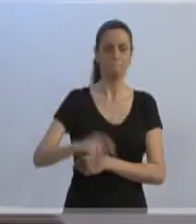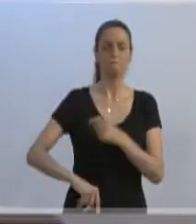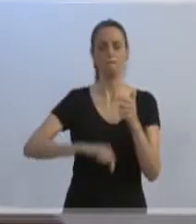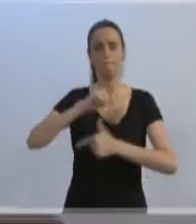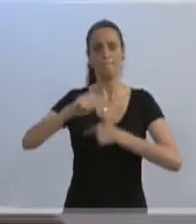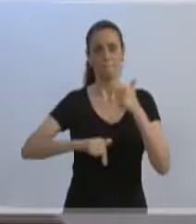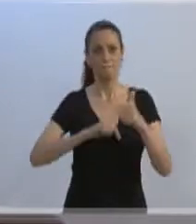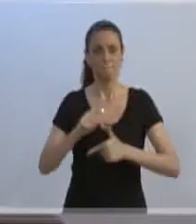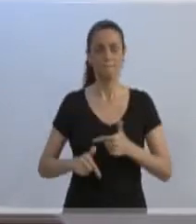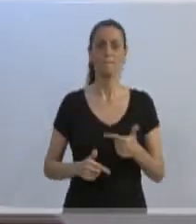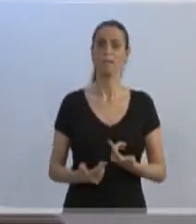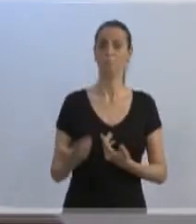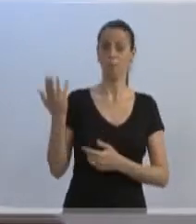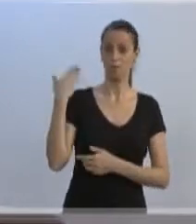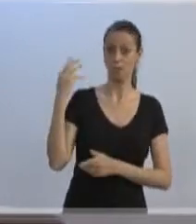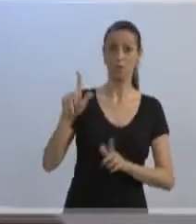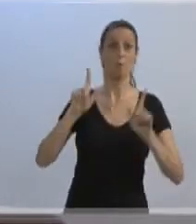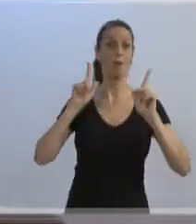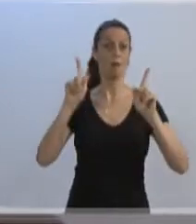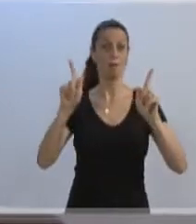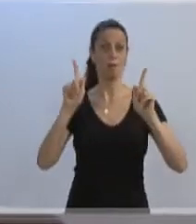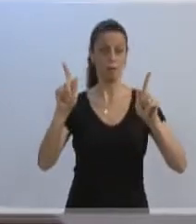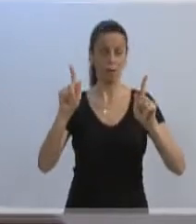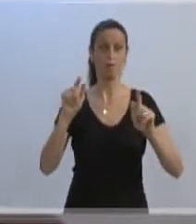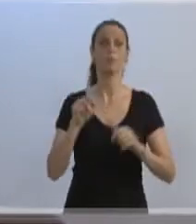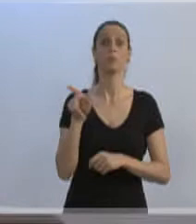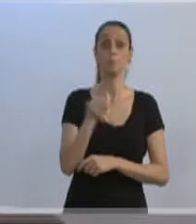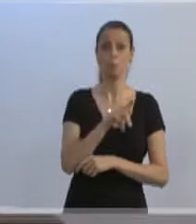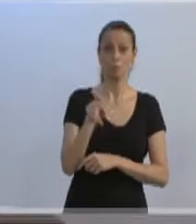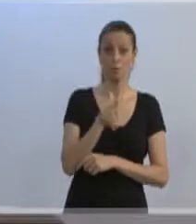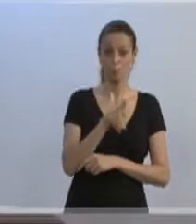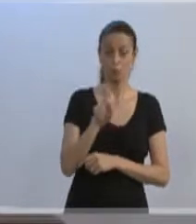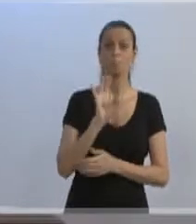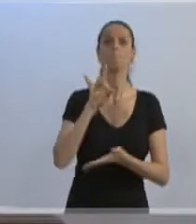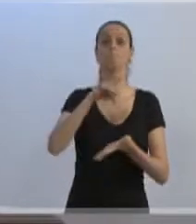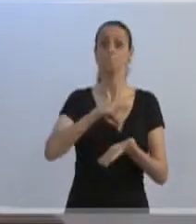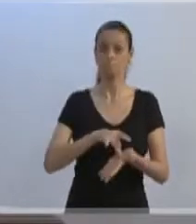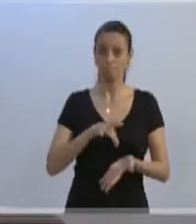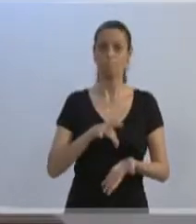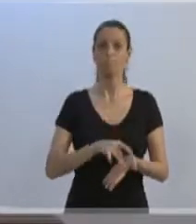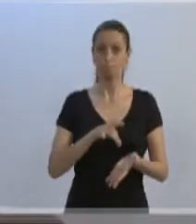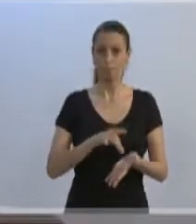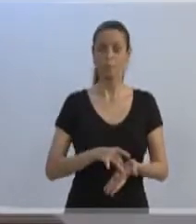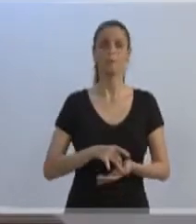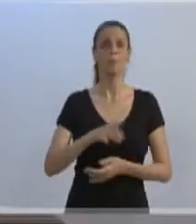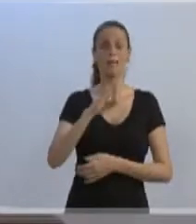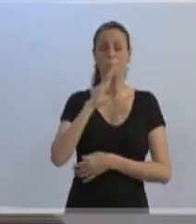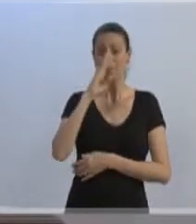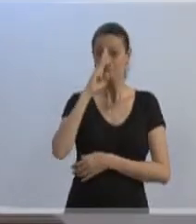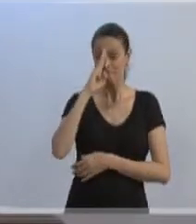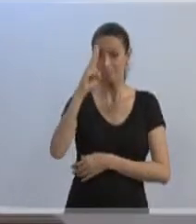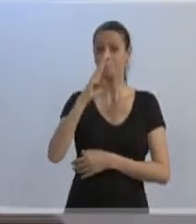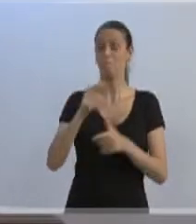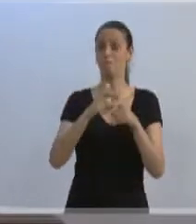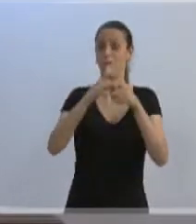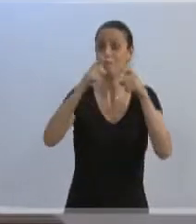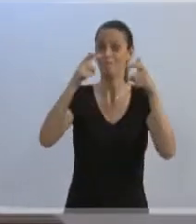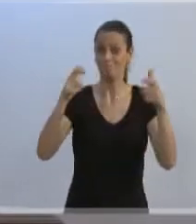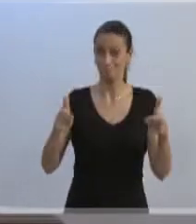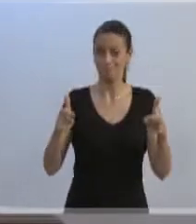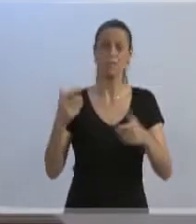a maior greve do município aconteceu no nosso governo que eu era o governo e pedir prefeito de sei lá pra começar o servidor e nada disso